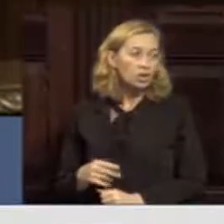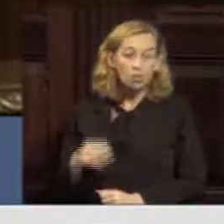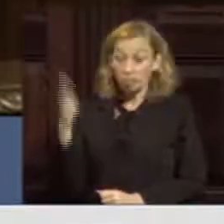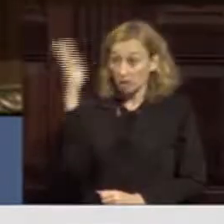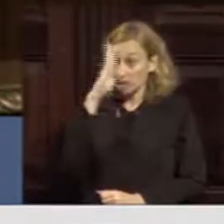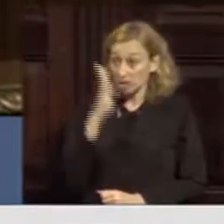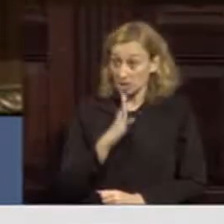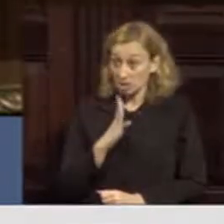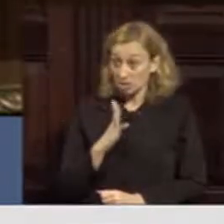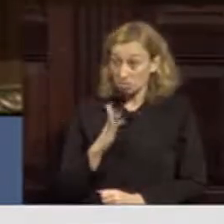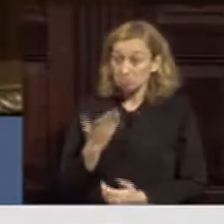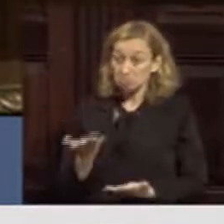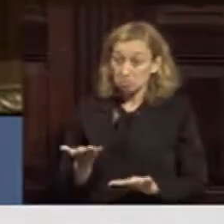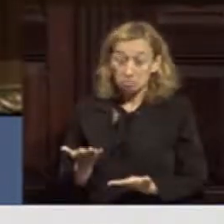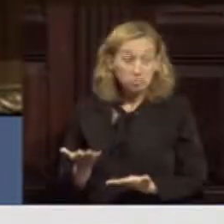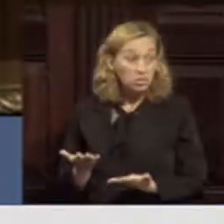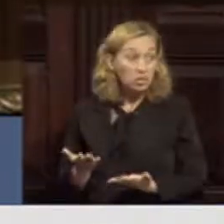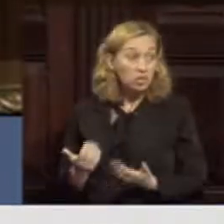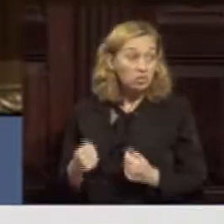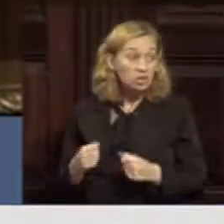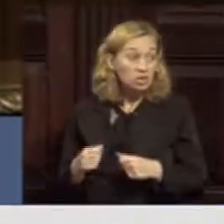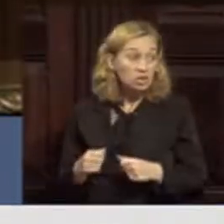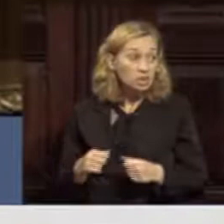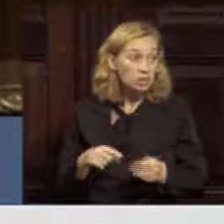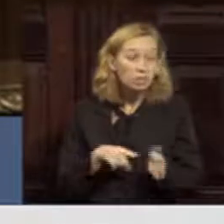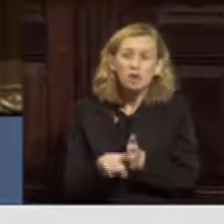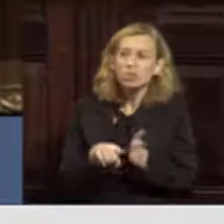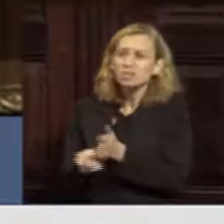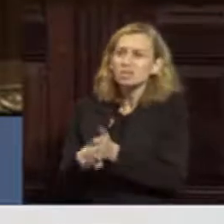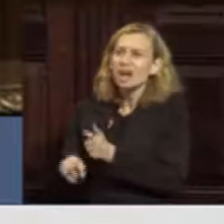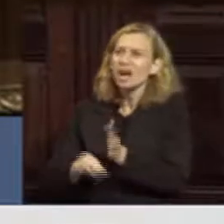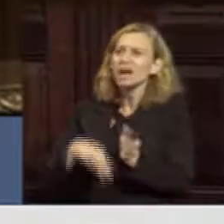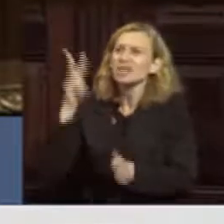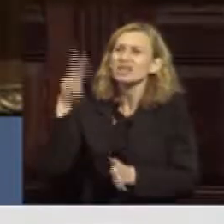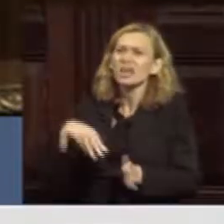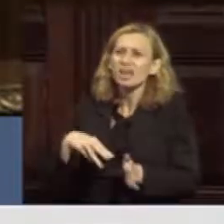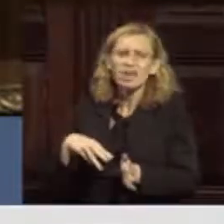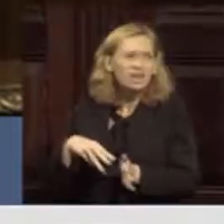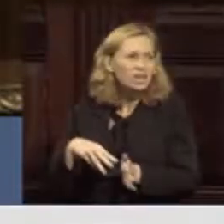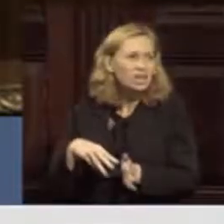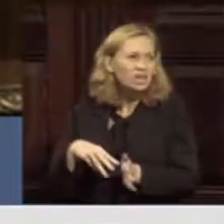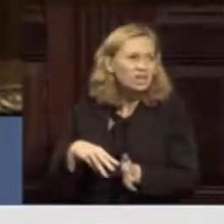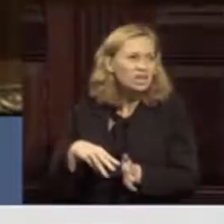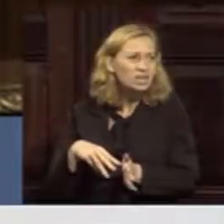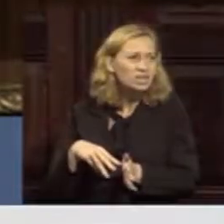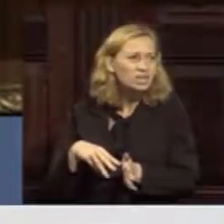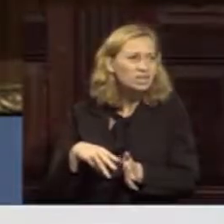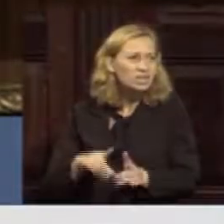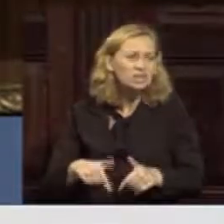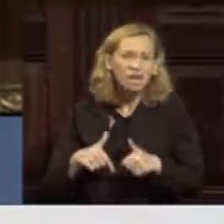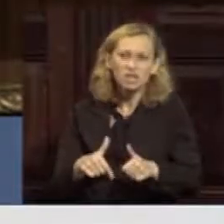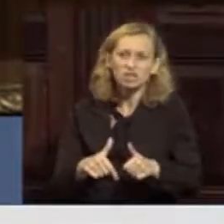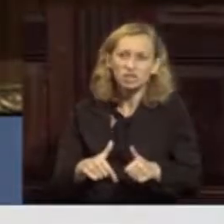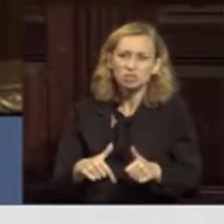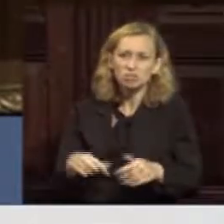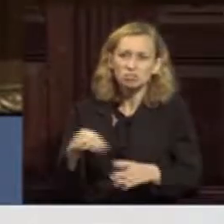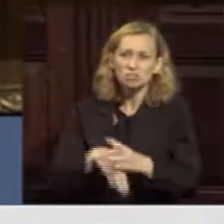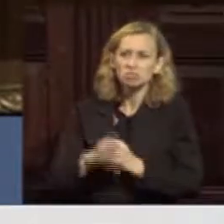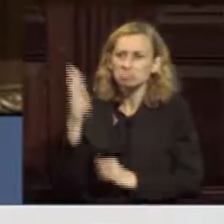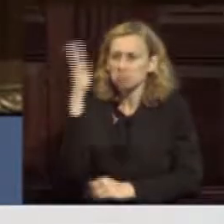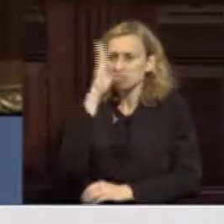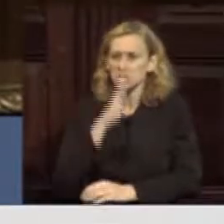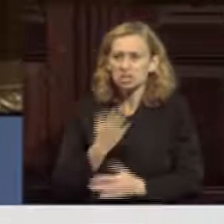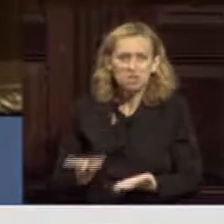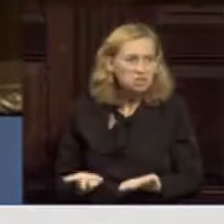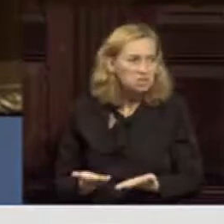às instituições e ao povo quem realmente está pensando no bem do país e das gerações futuras. Assegura